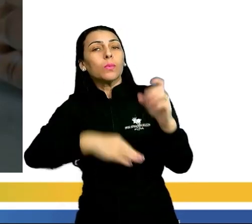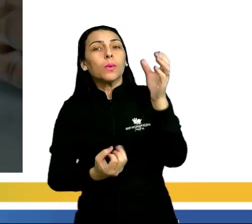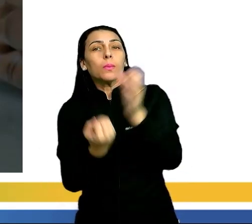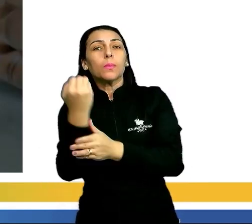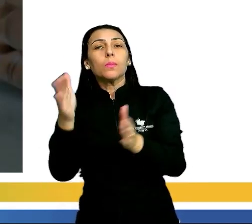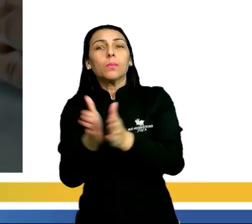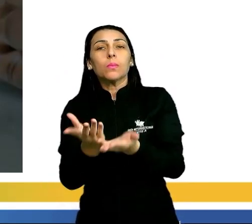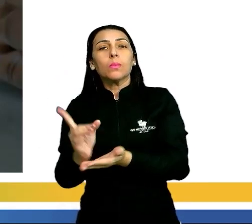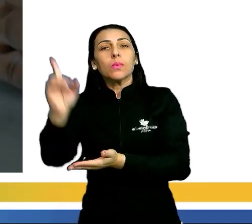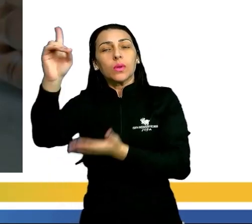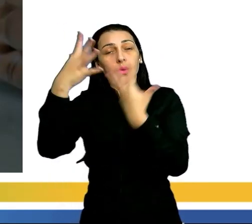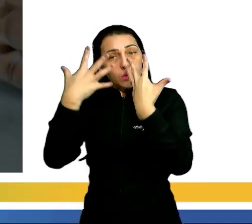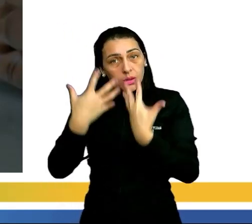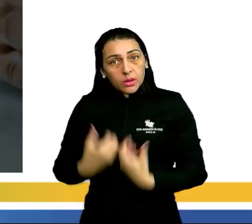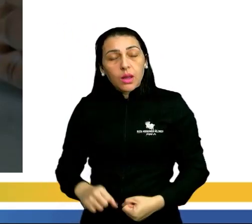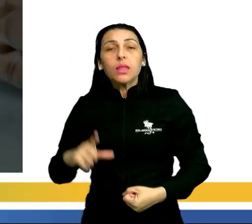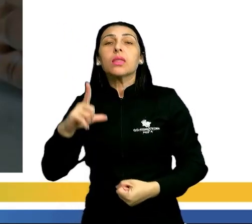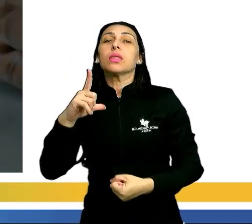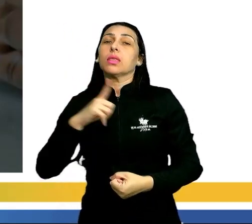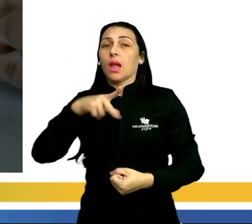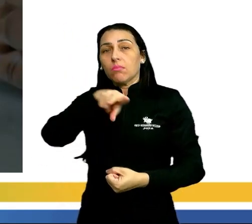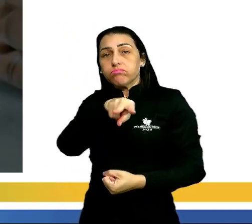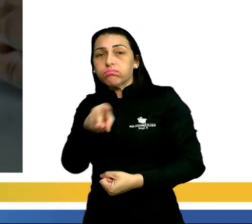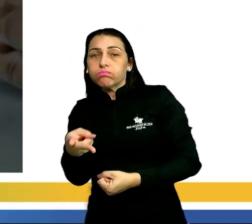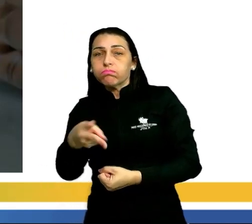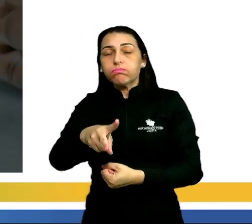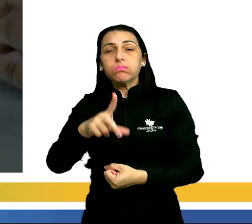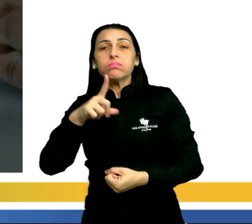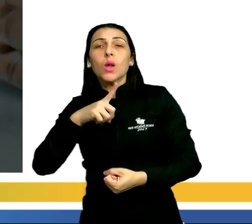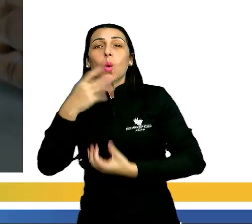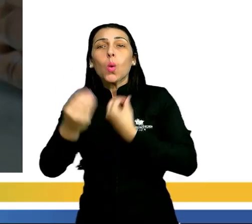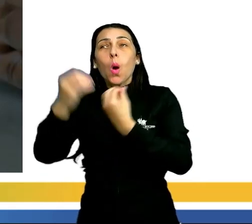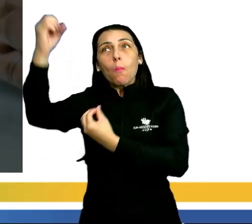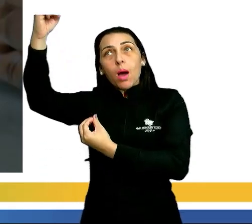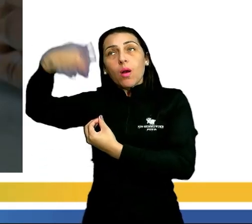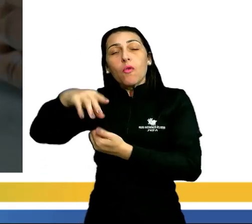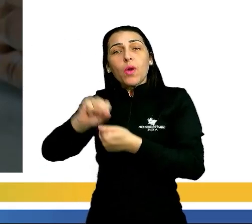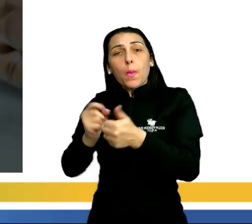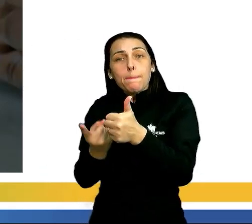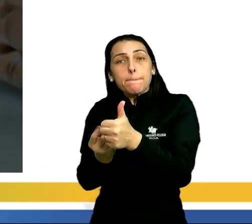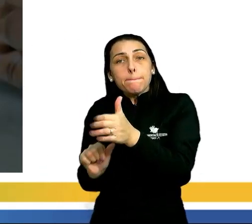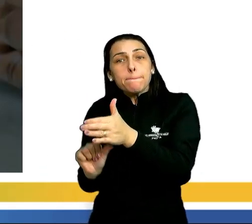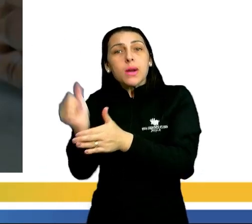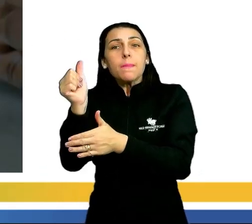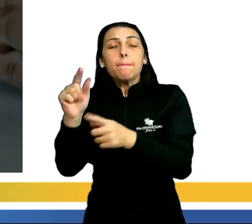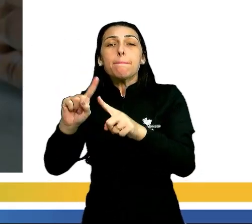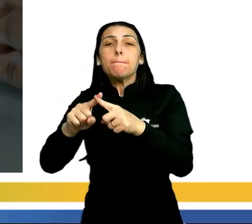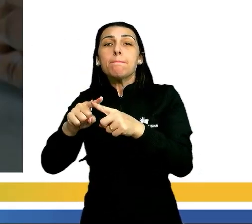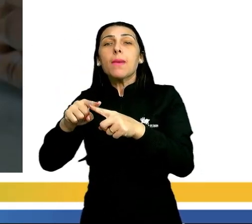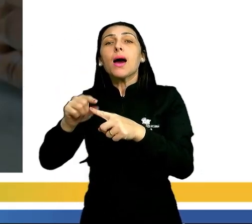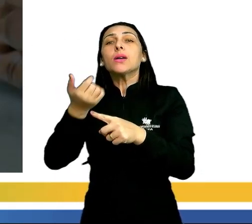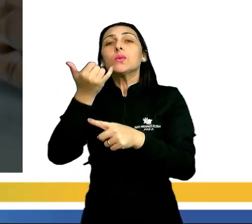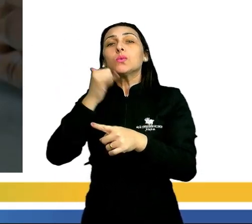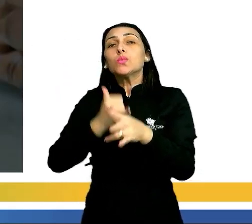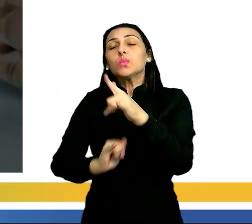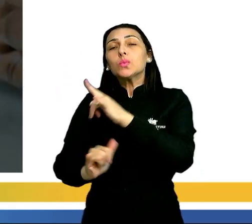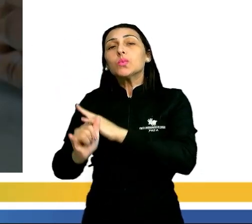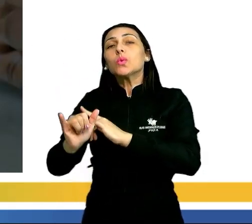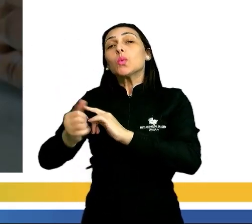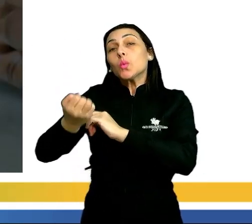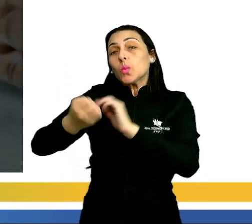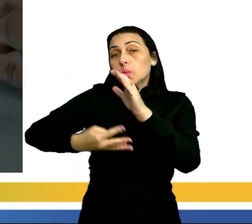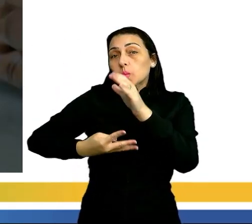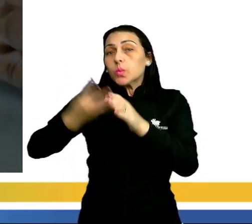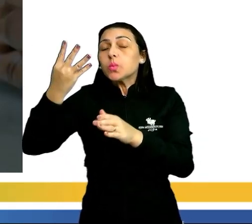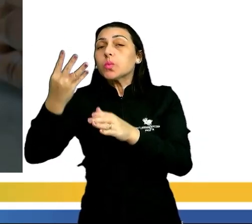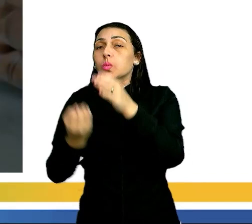Bíblia, que é o que nós adotamos, ele tem contradição. Como é que a luz foi criada no primeiro dia, mas as fontes de luz só foram criadas no quarto